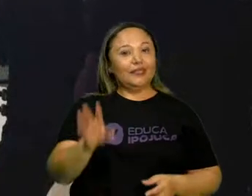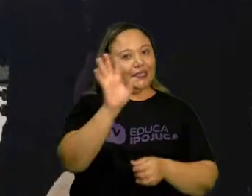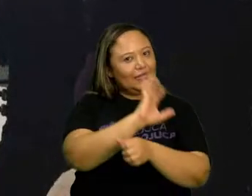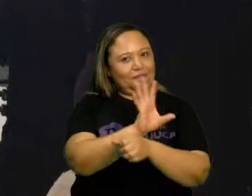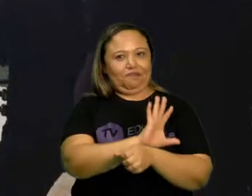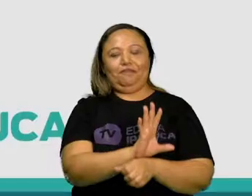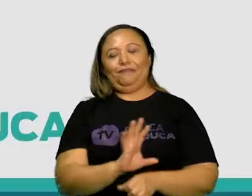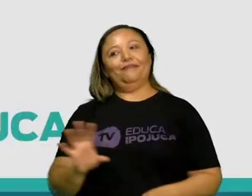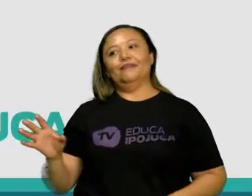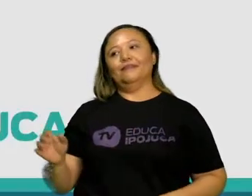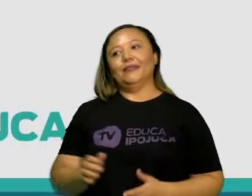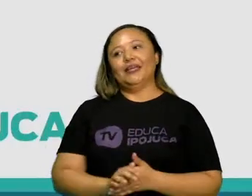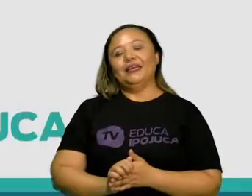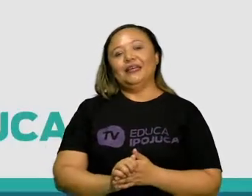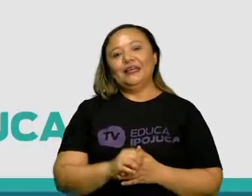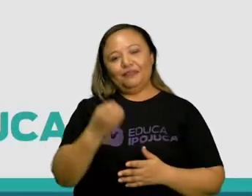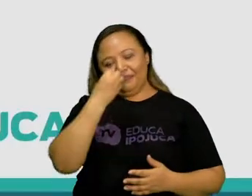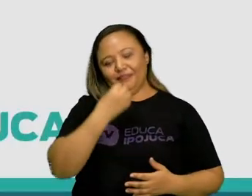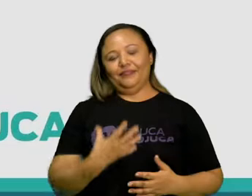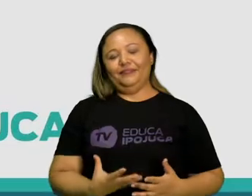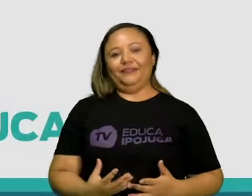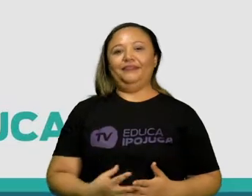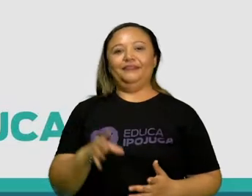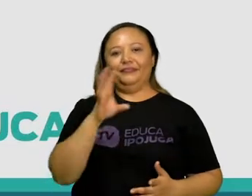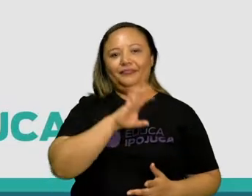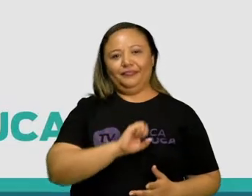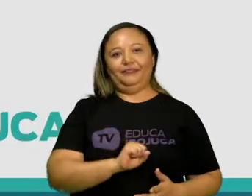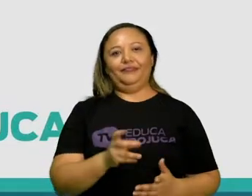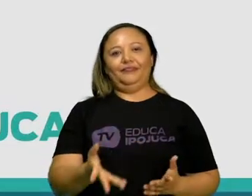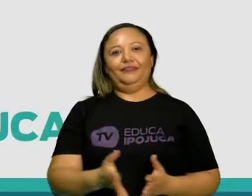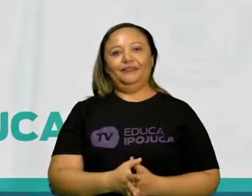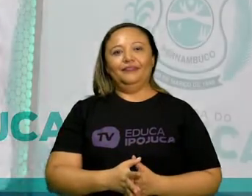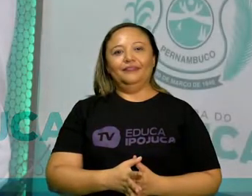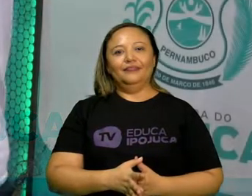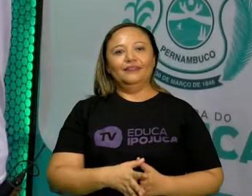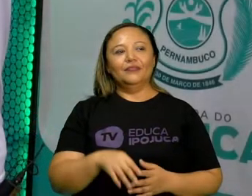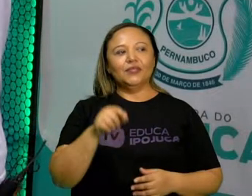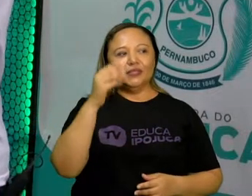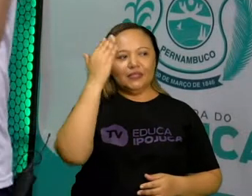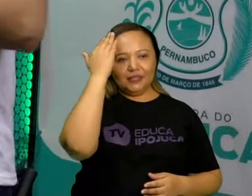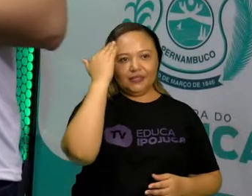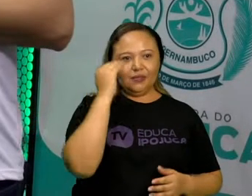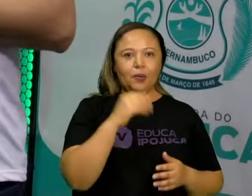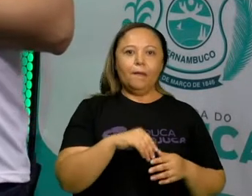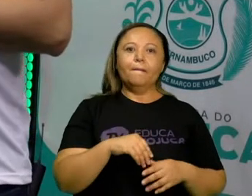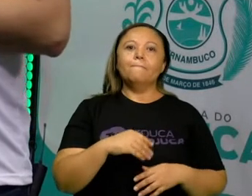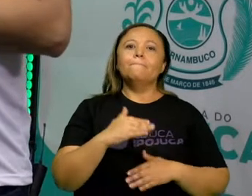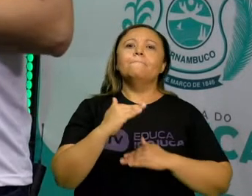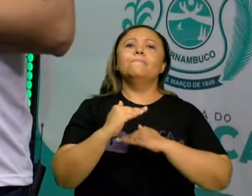paixão ok Você sabe o que é produção